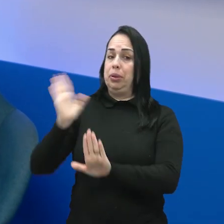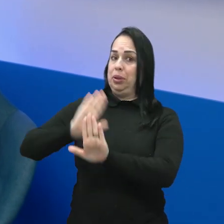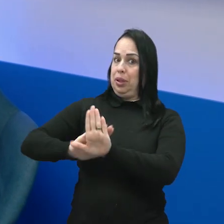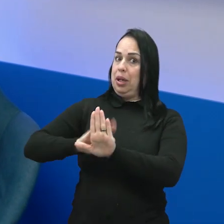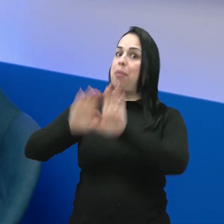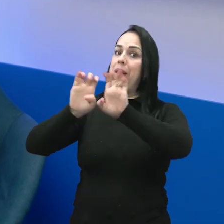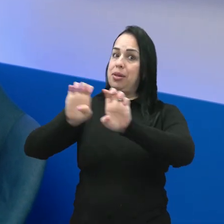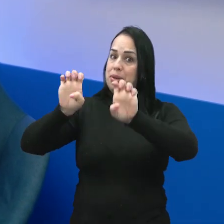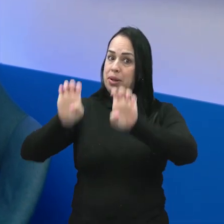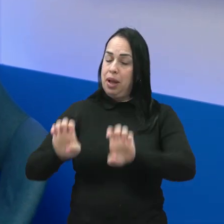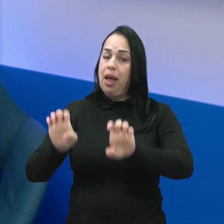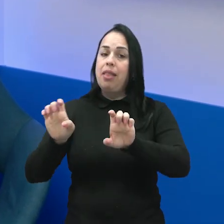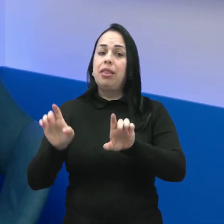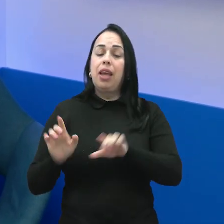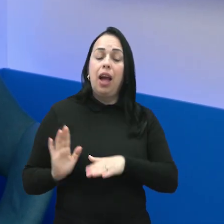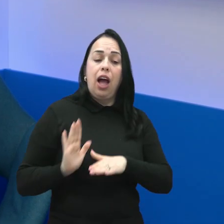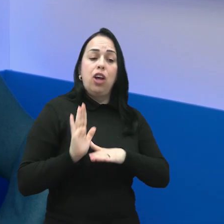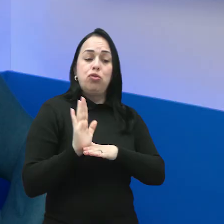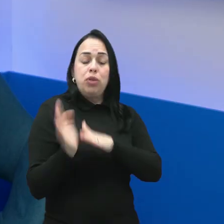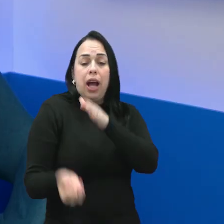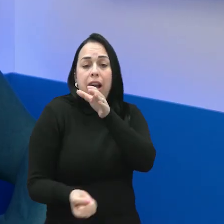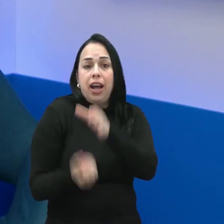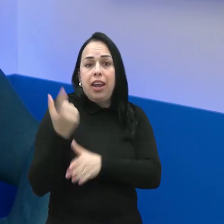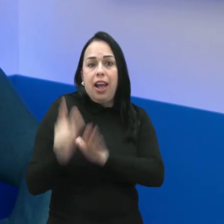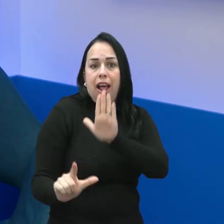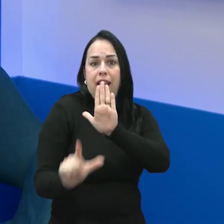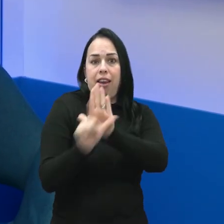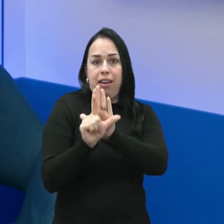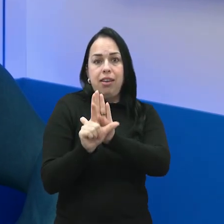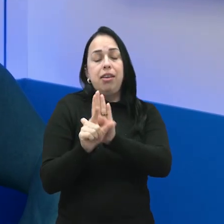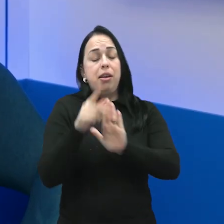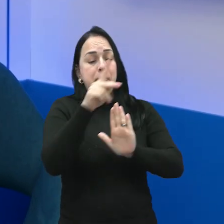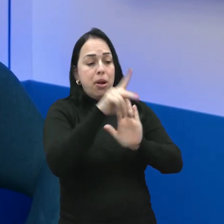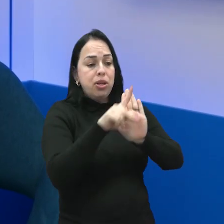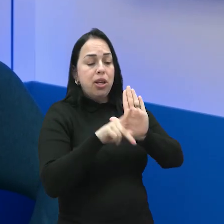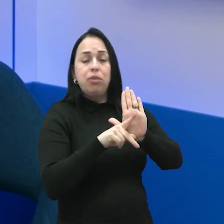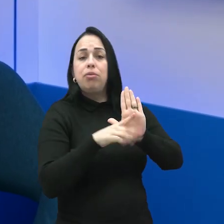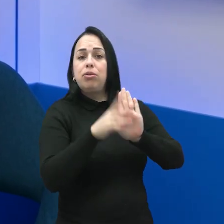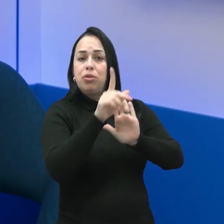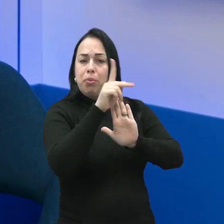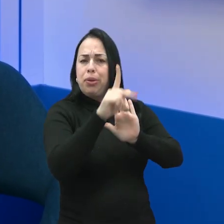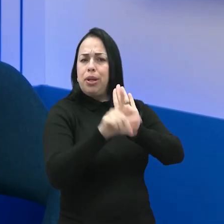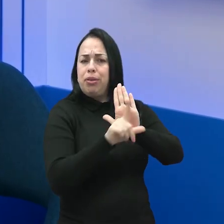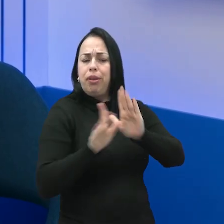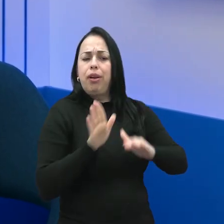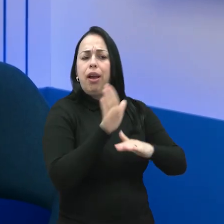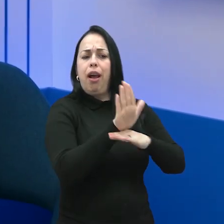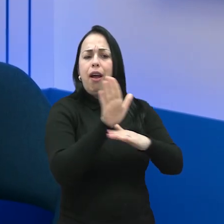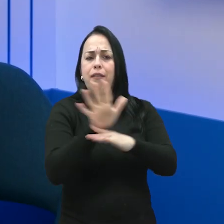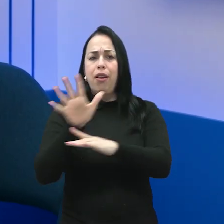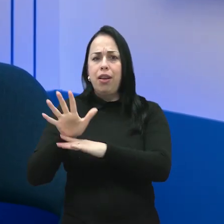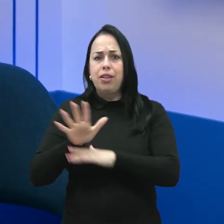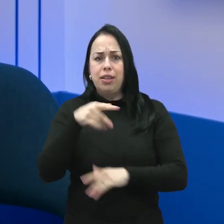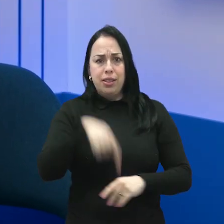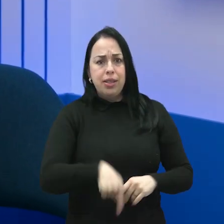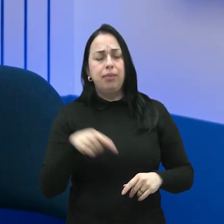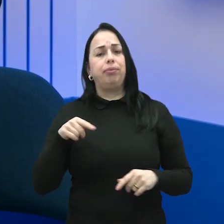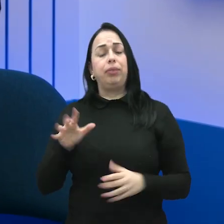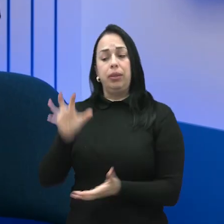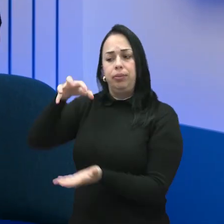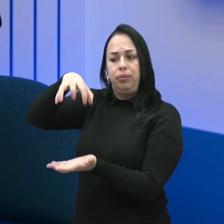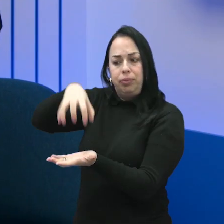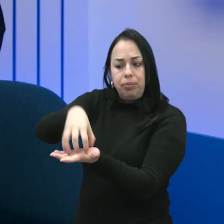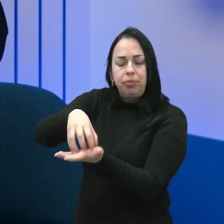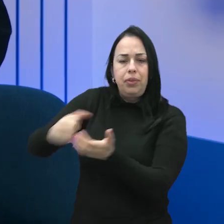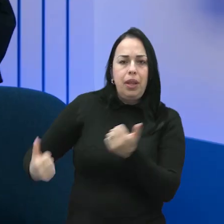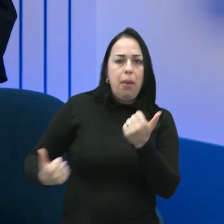tudo aconteça, inclusive a elaboração de leis e projetos que impactam a cidade, né, Dani? É isso, Marvin. São departamentos que dão